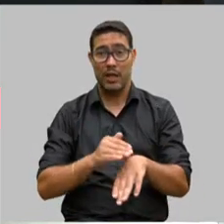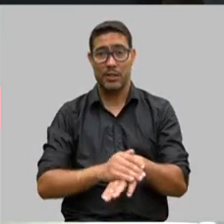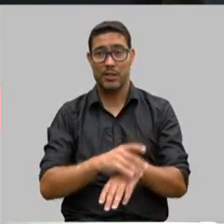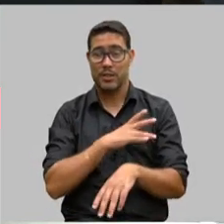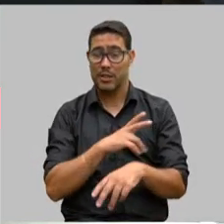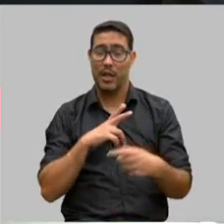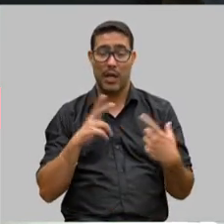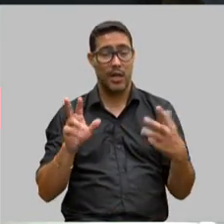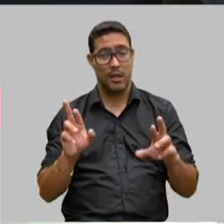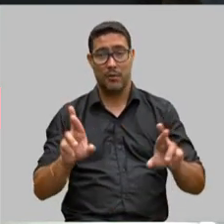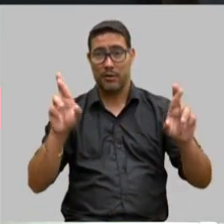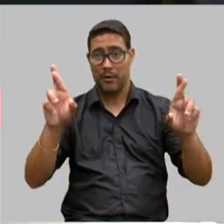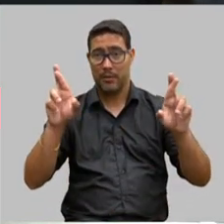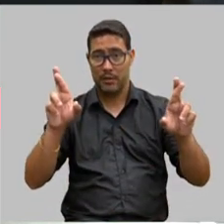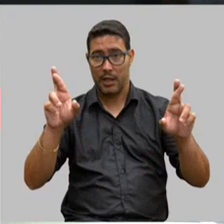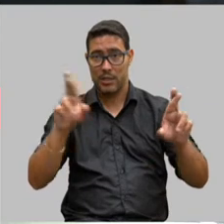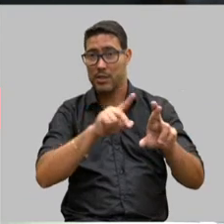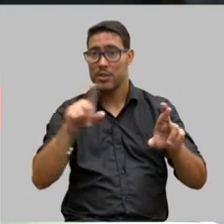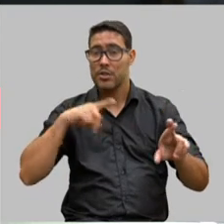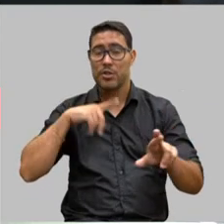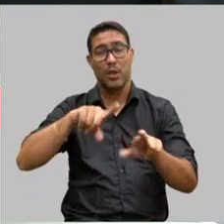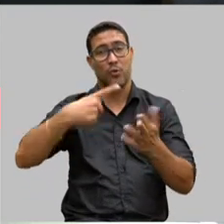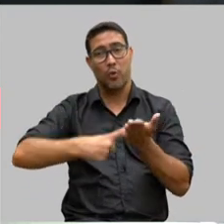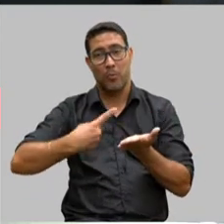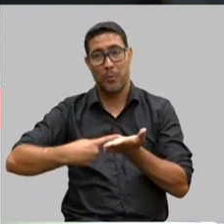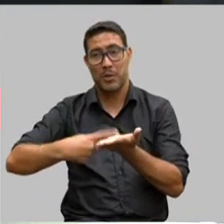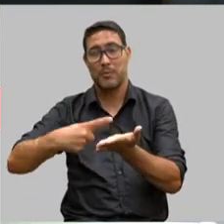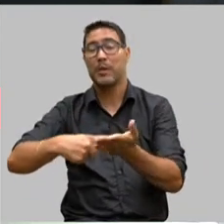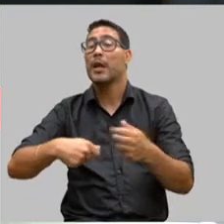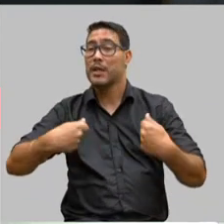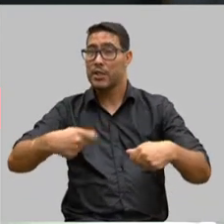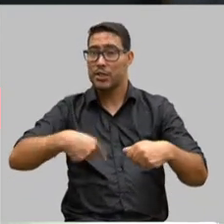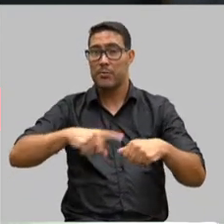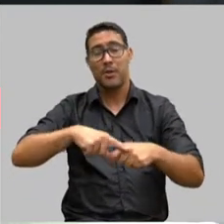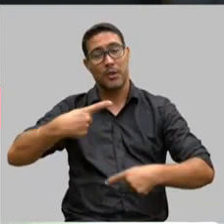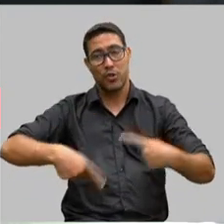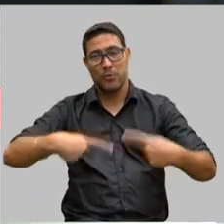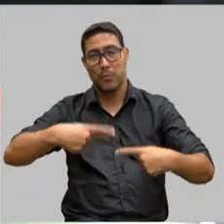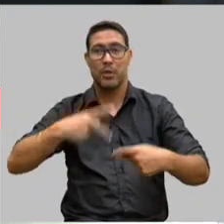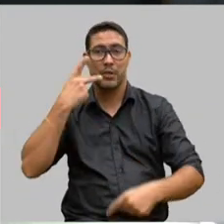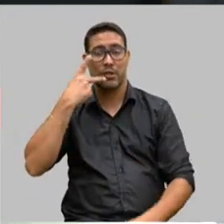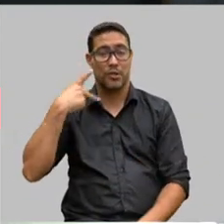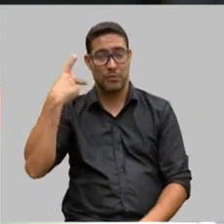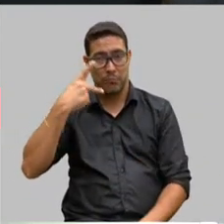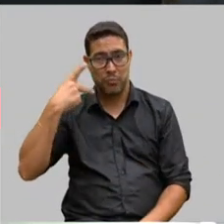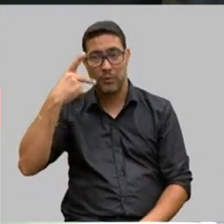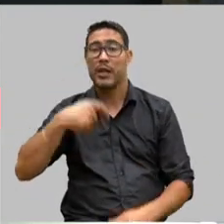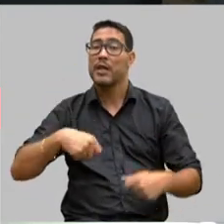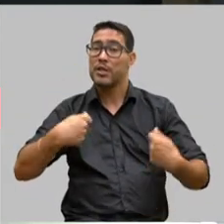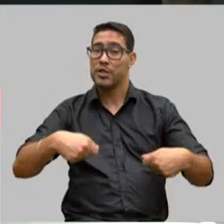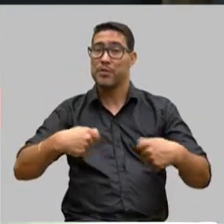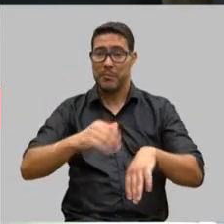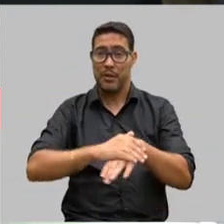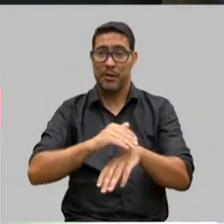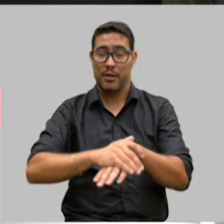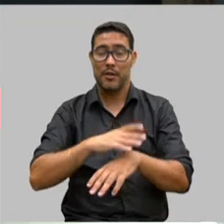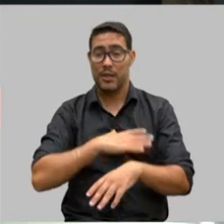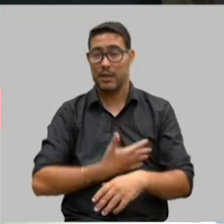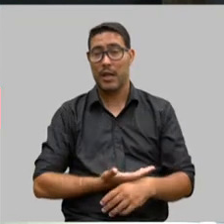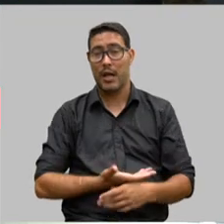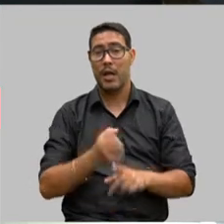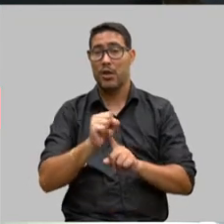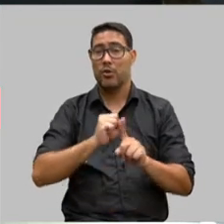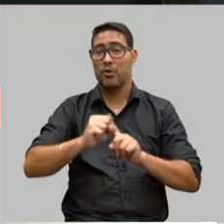responsabilidade e a gente tem comprometimento, e a gente precisa de políticas públicas, precisa da sociedade entender que a